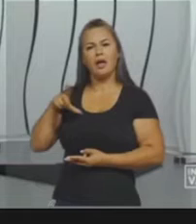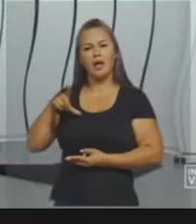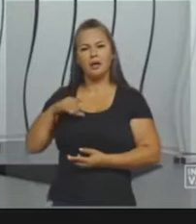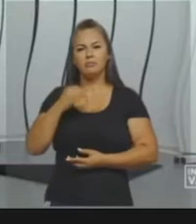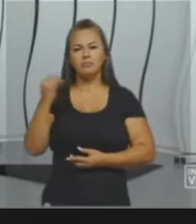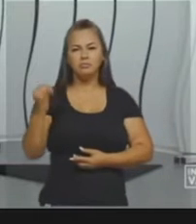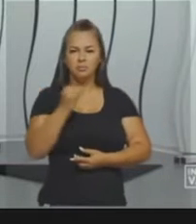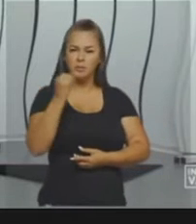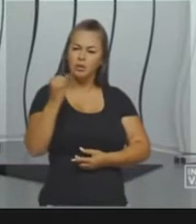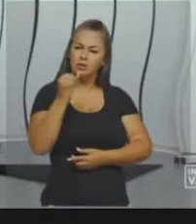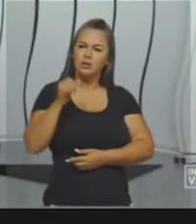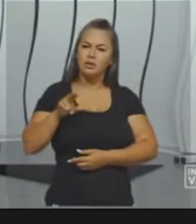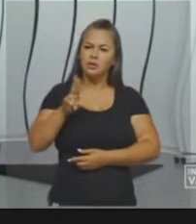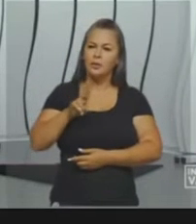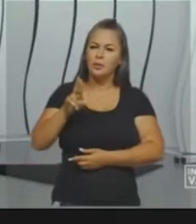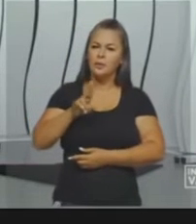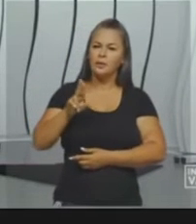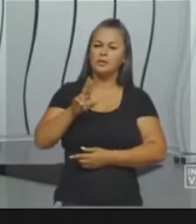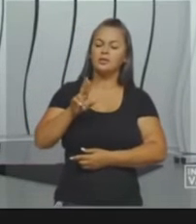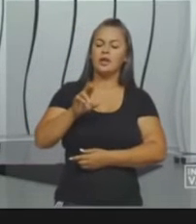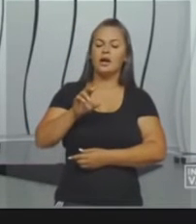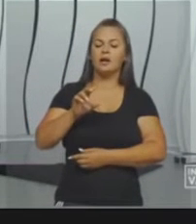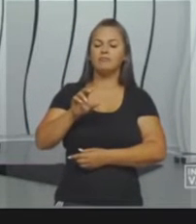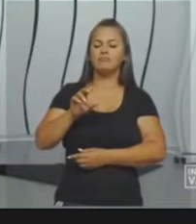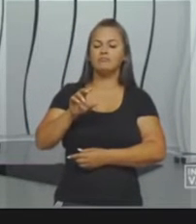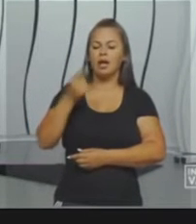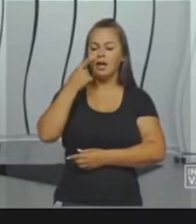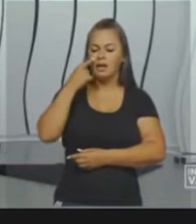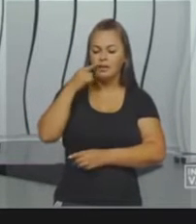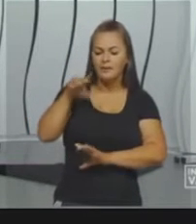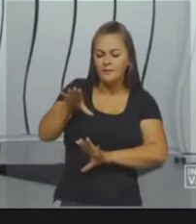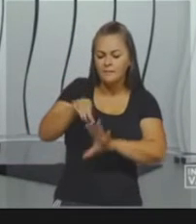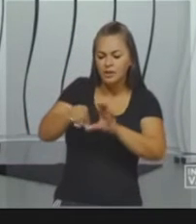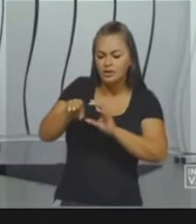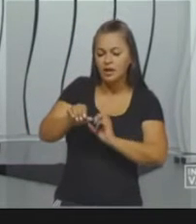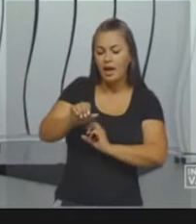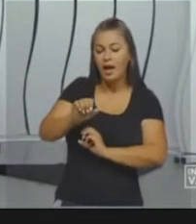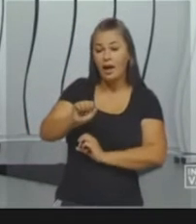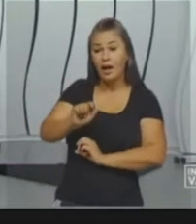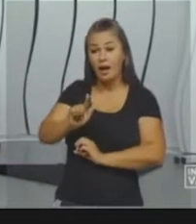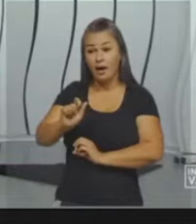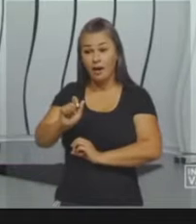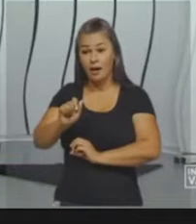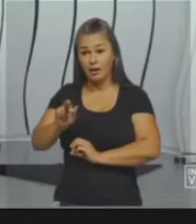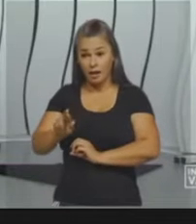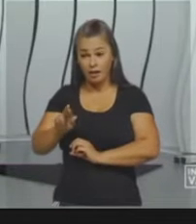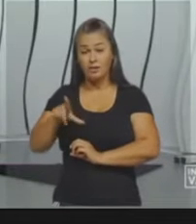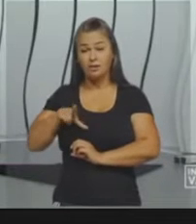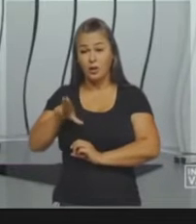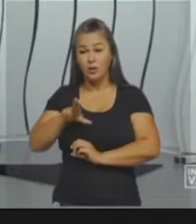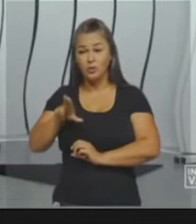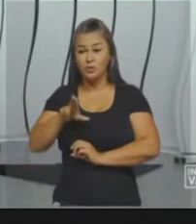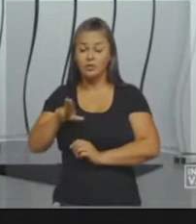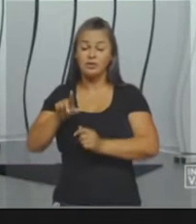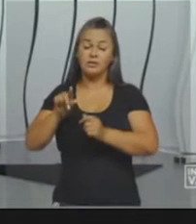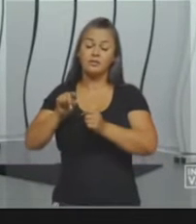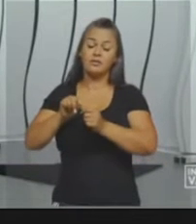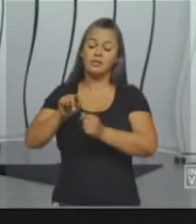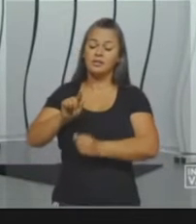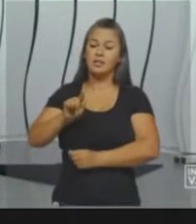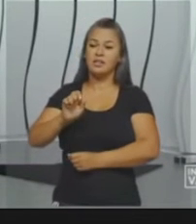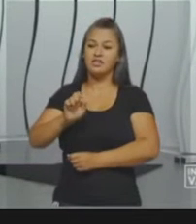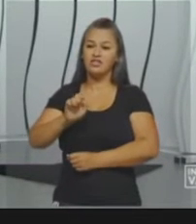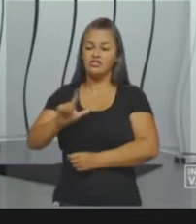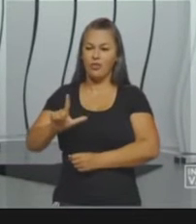ele consegue fazer gel, tornar as coisas gelatinosas, como é o caso da gelatina mesmo. Os outros